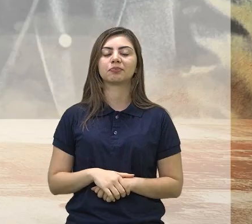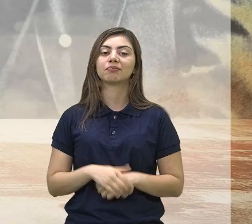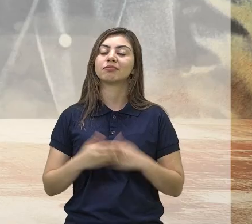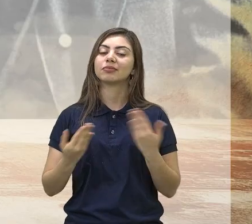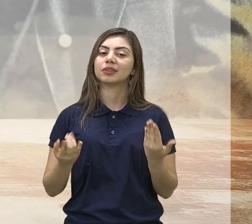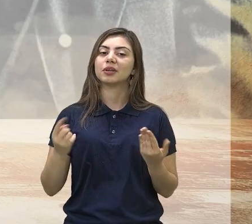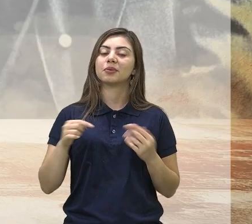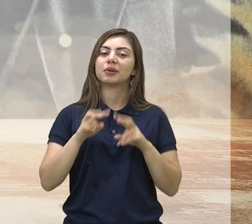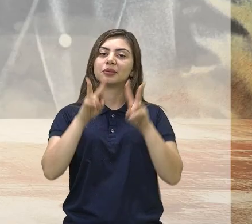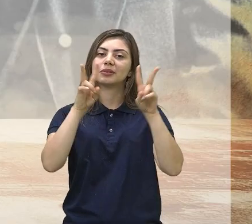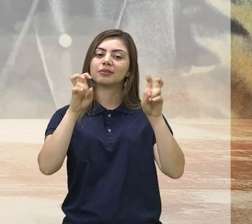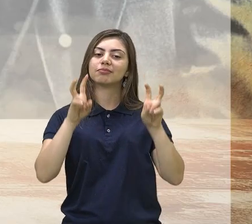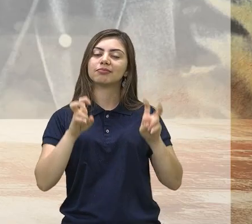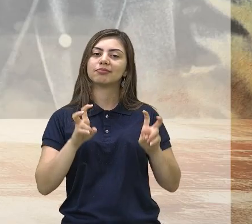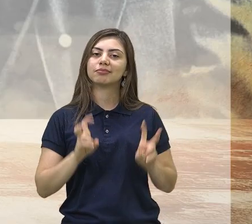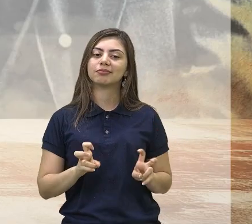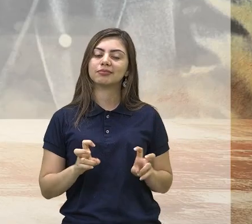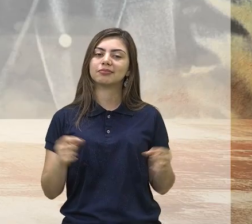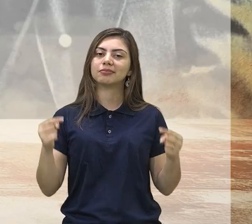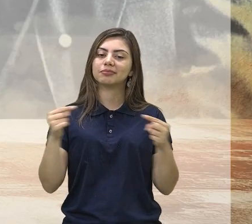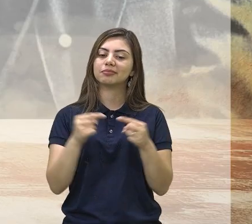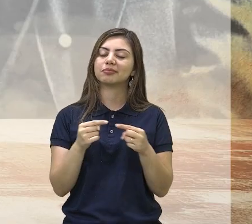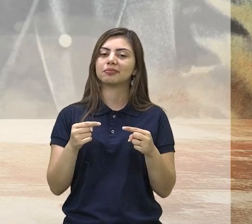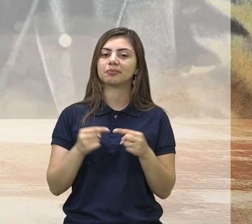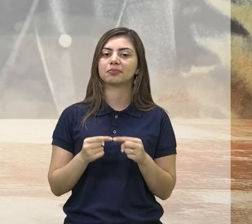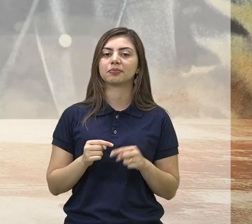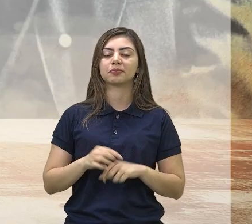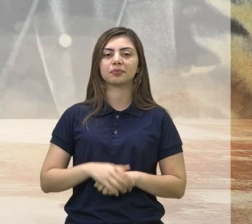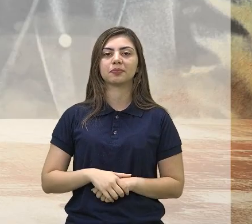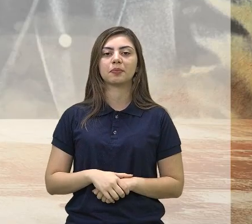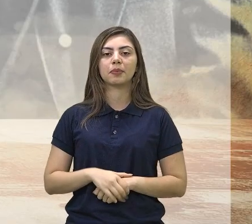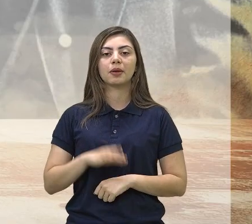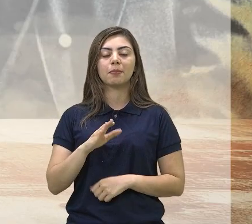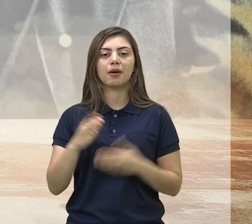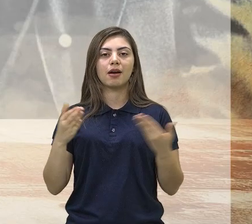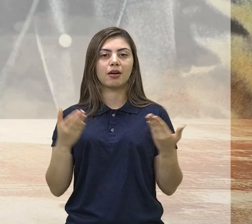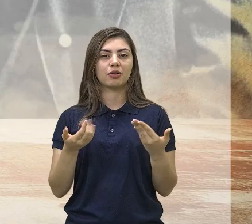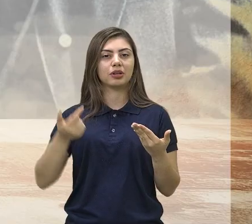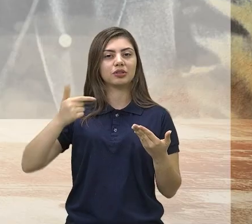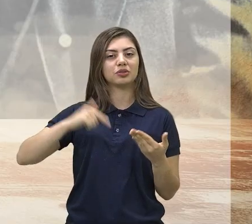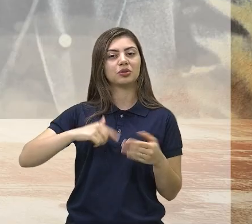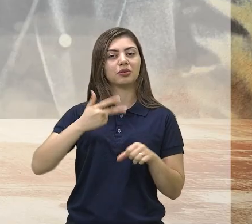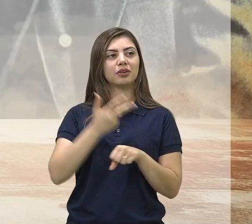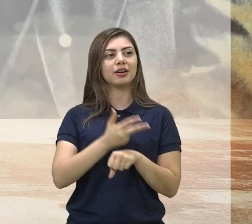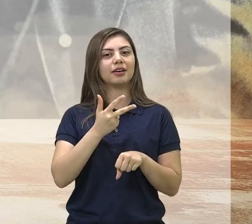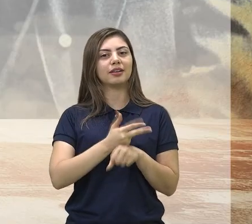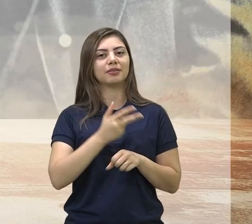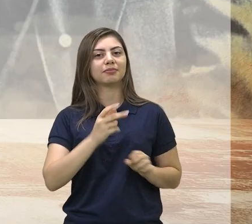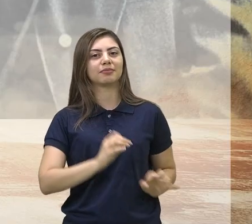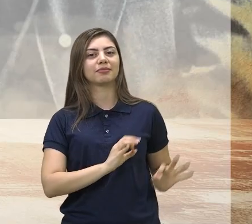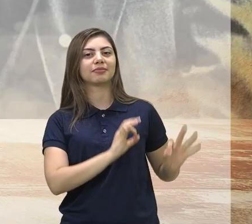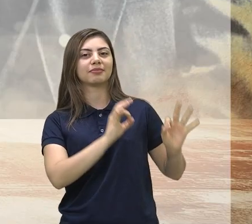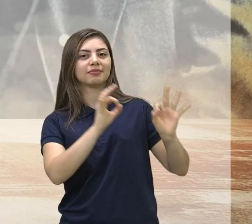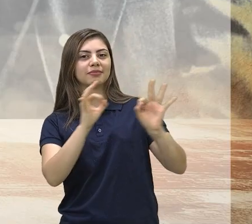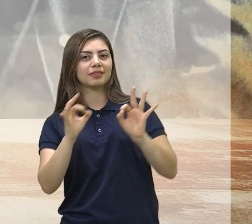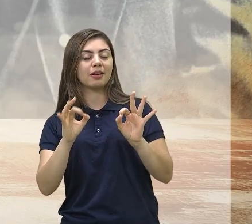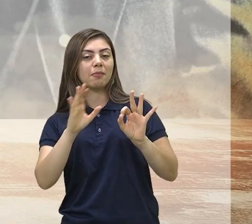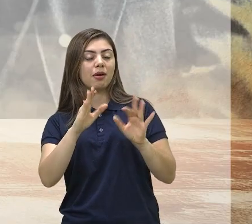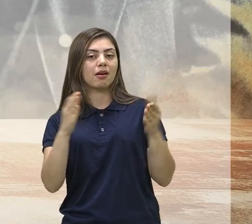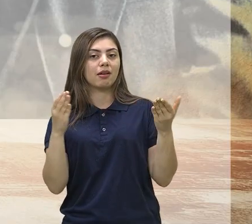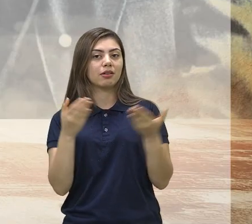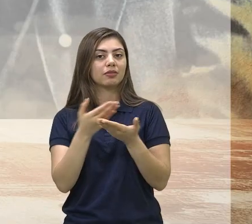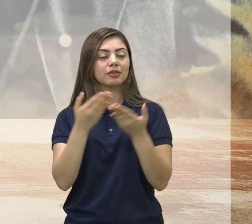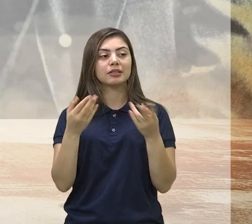que a gente consegue ver. Para isso, a gente vai rever o vídeo para vocês conseguirem perceber agora,